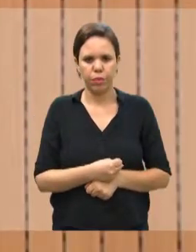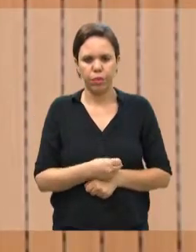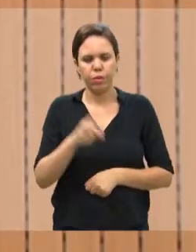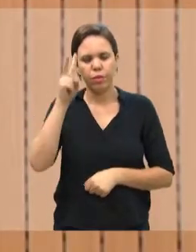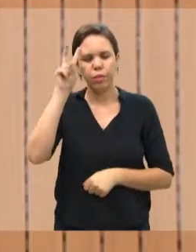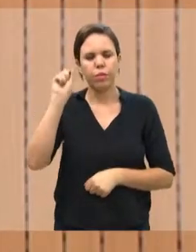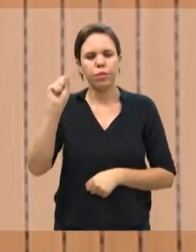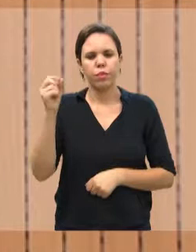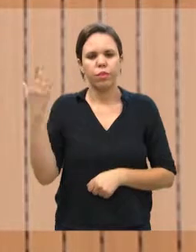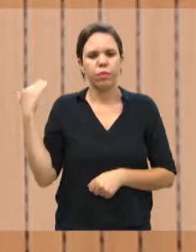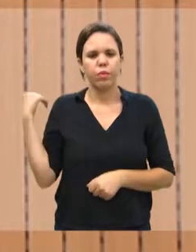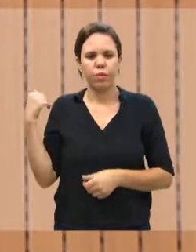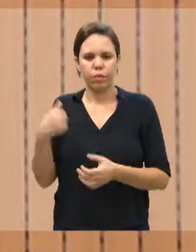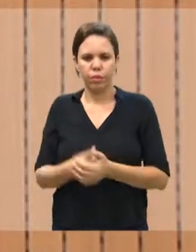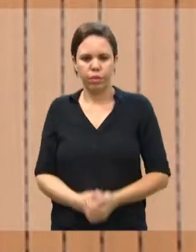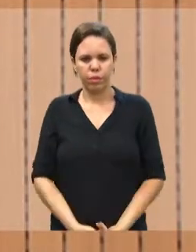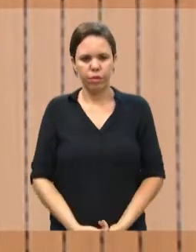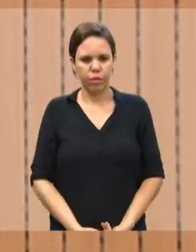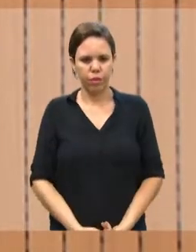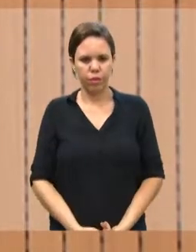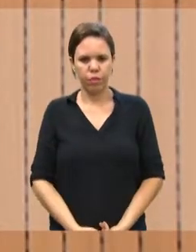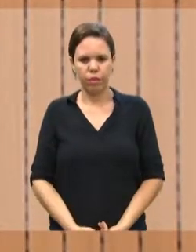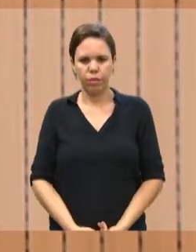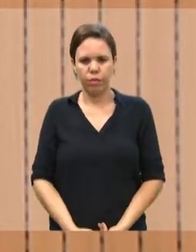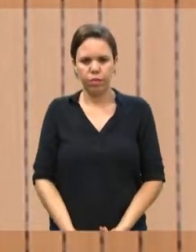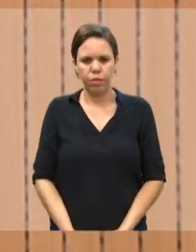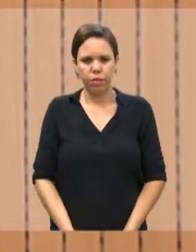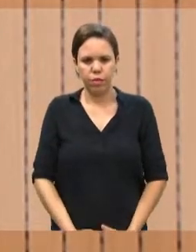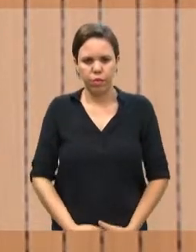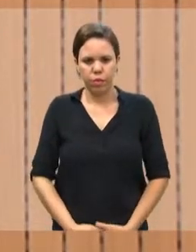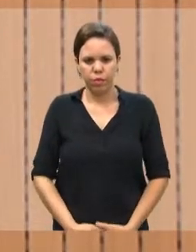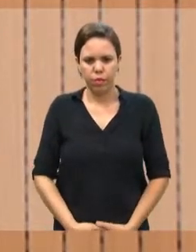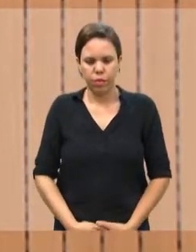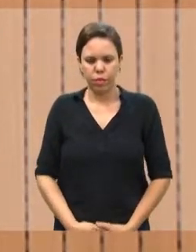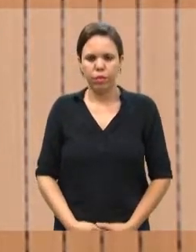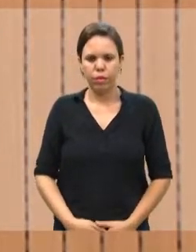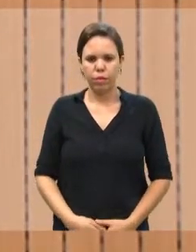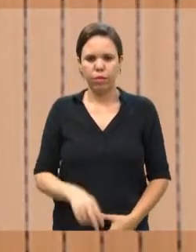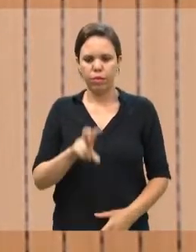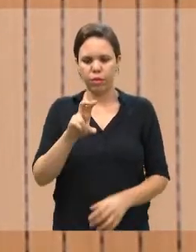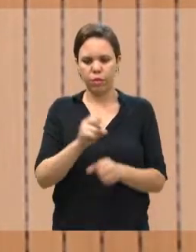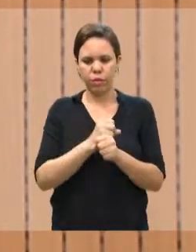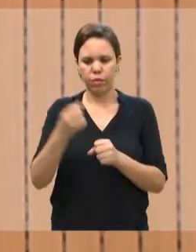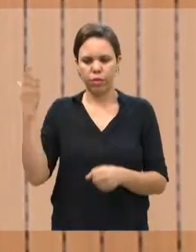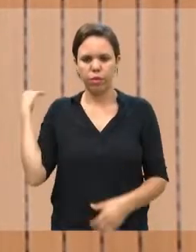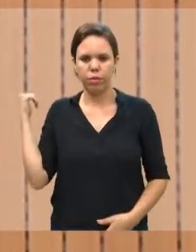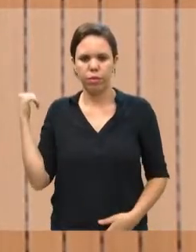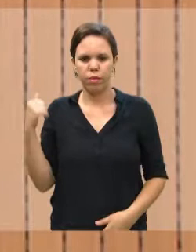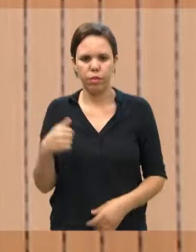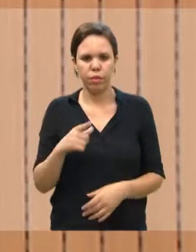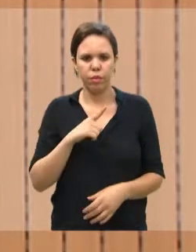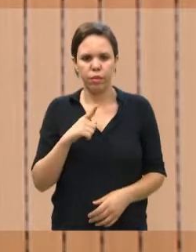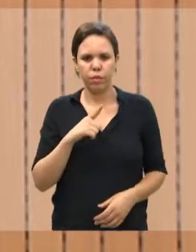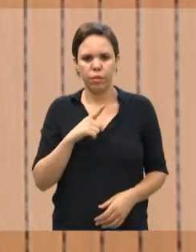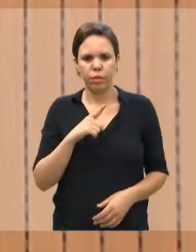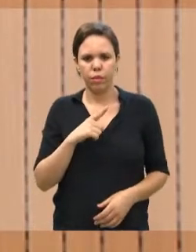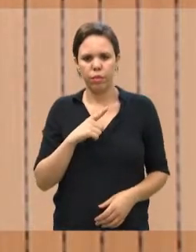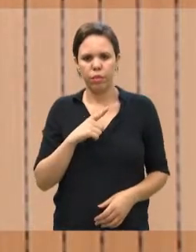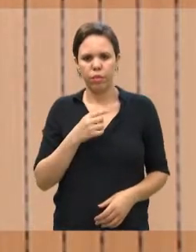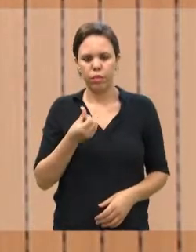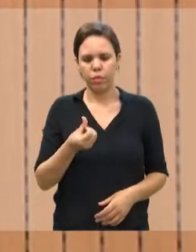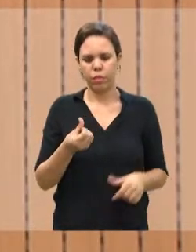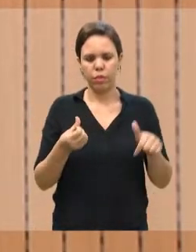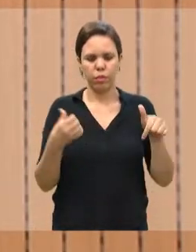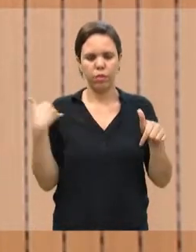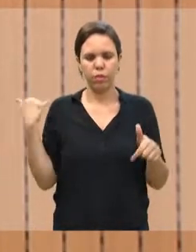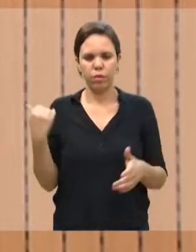lembro muito bem que cerca de meio século atrás, quando eu tinha meus 6, 7